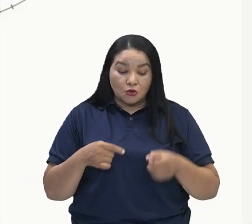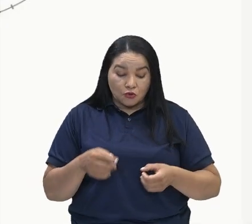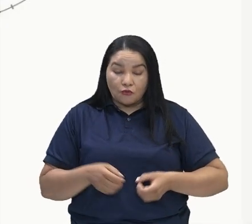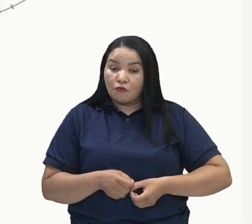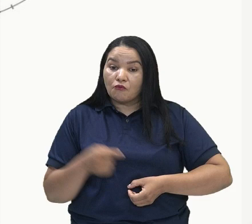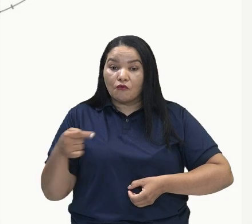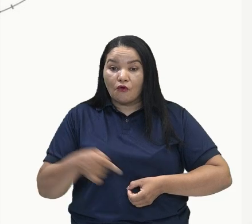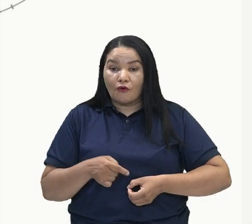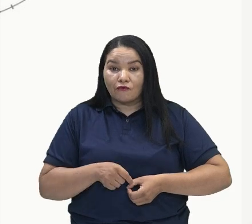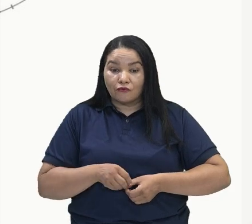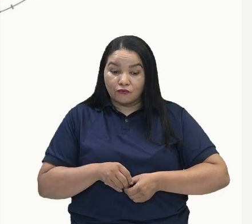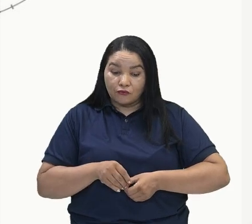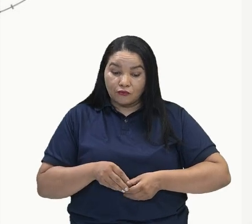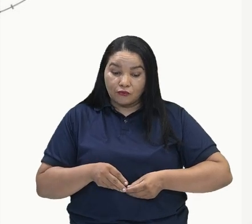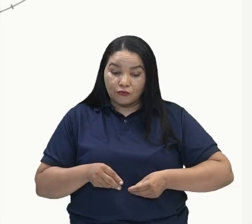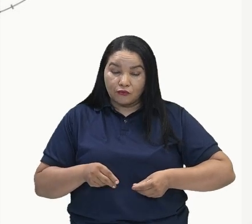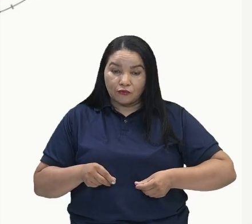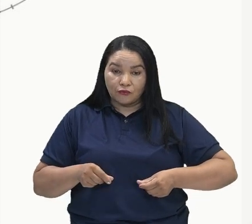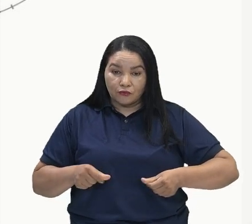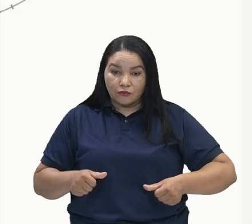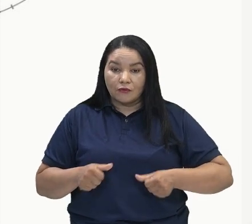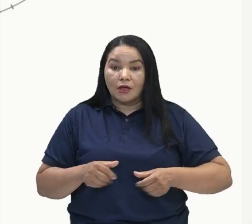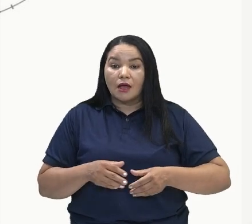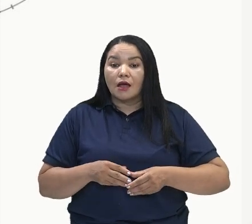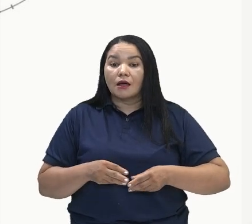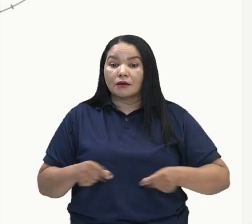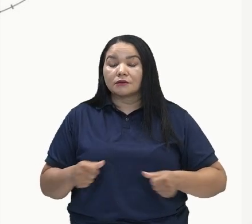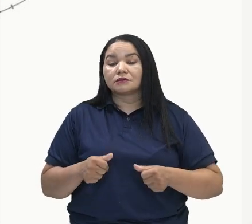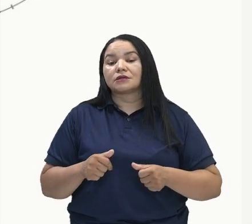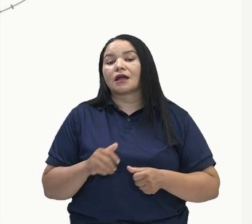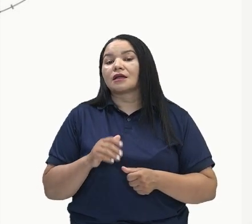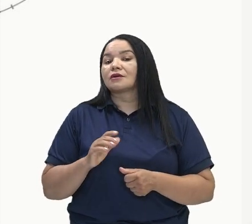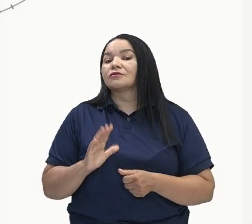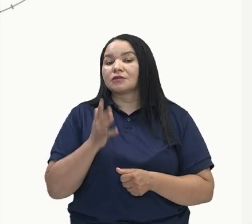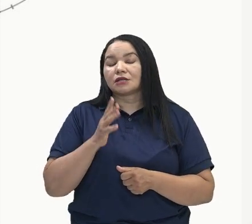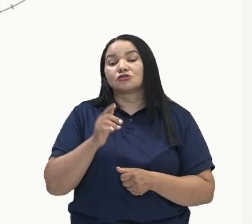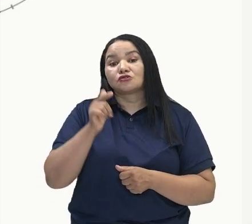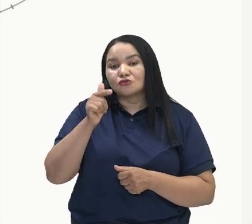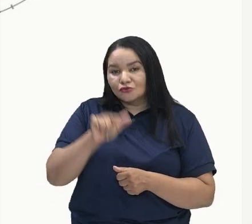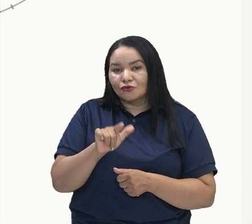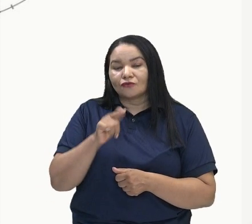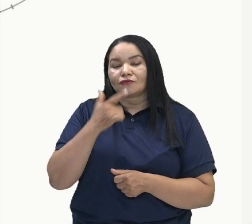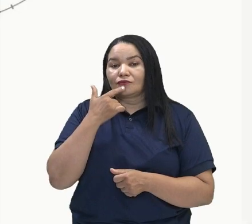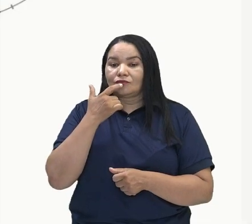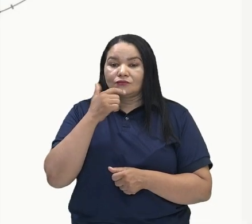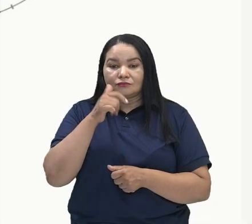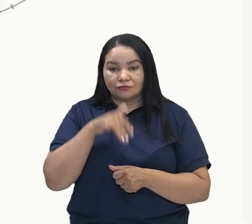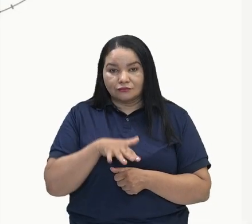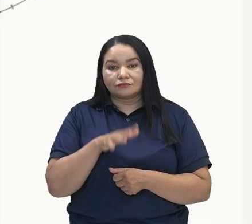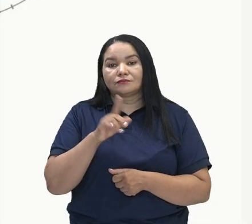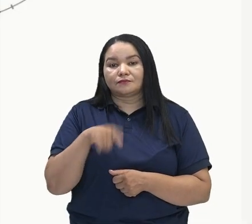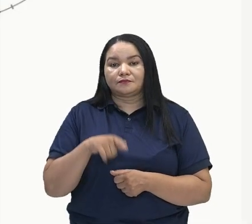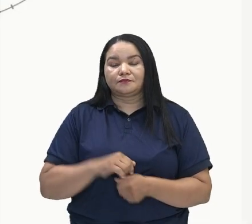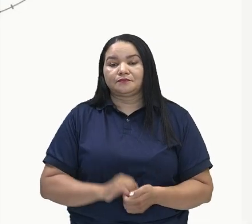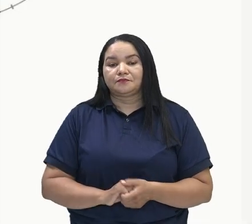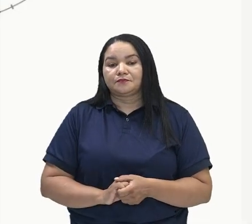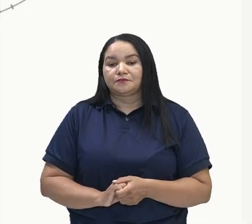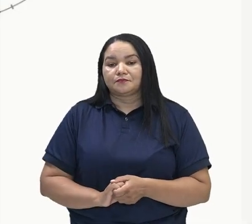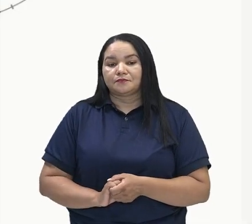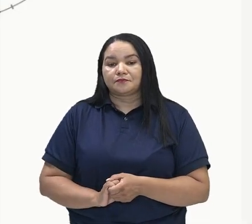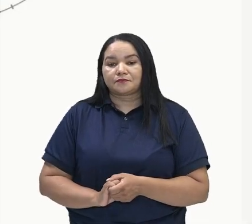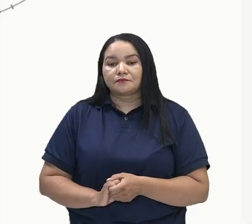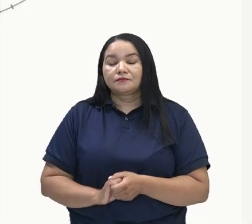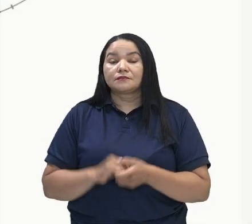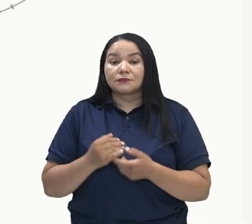uma degeneração, certo? E aí ocorre novamente uma menstruação, tá? Então,